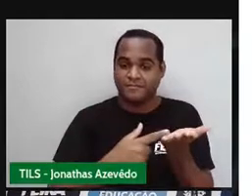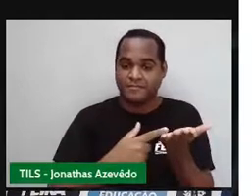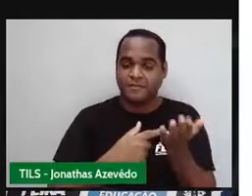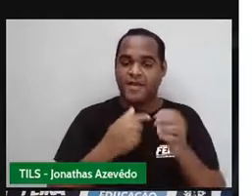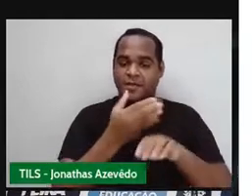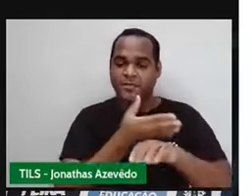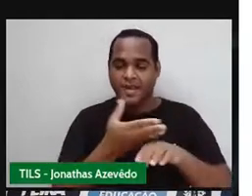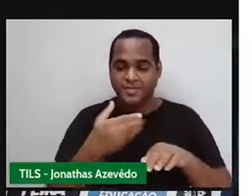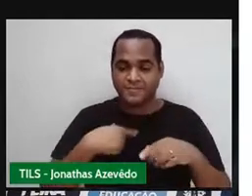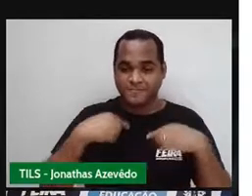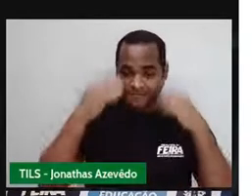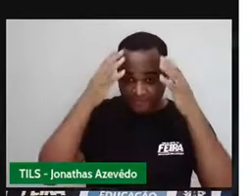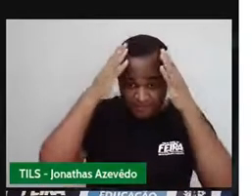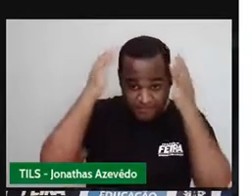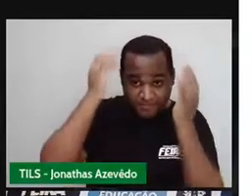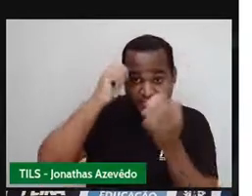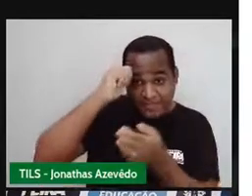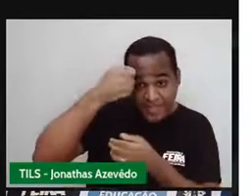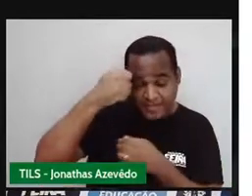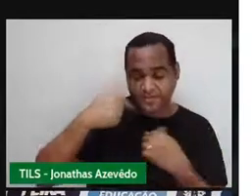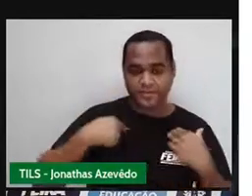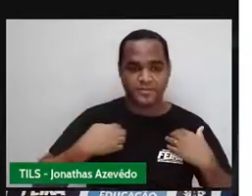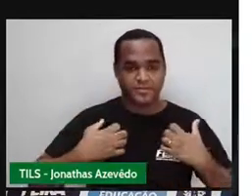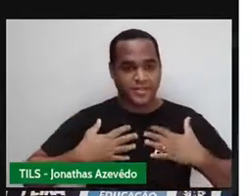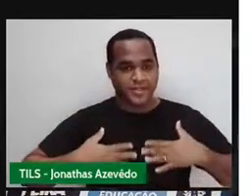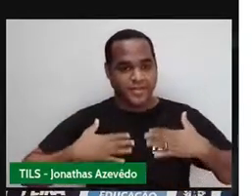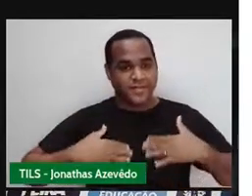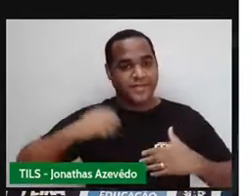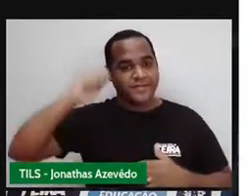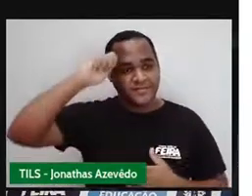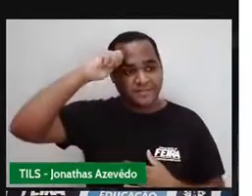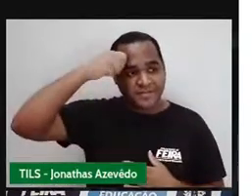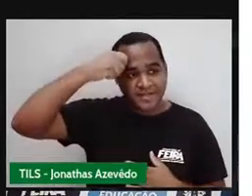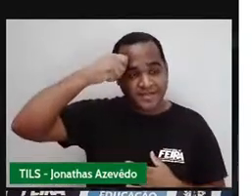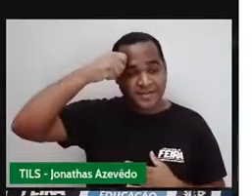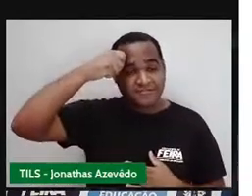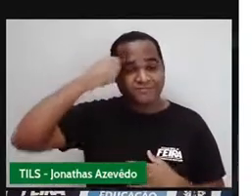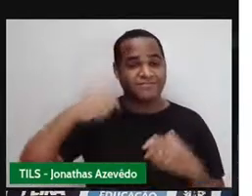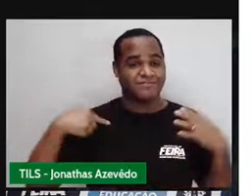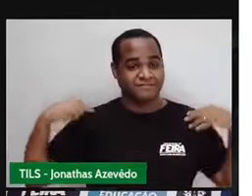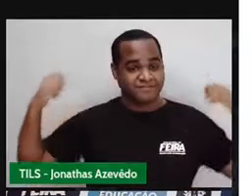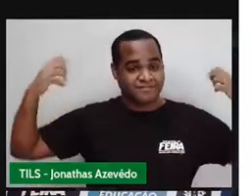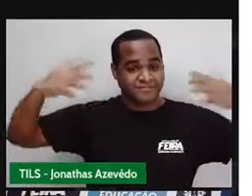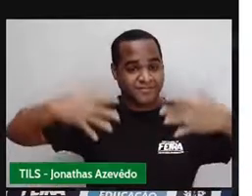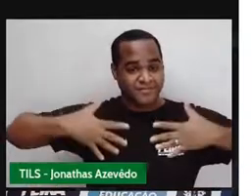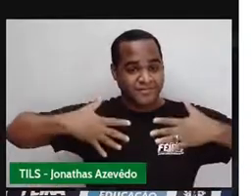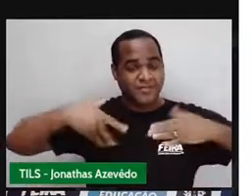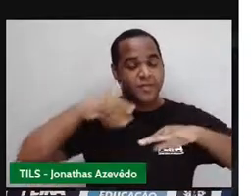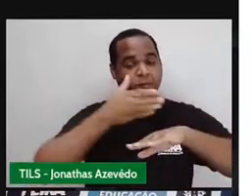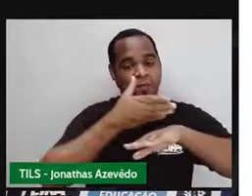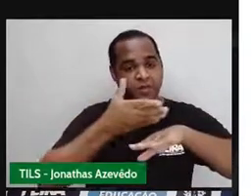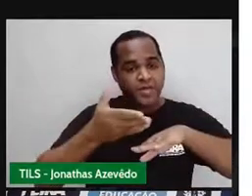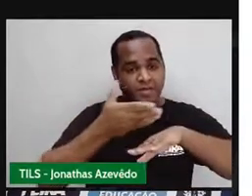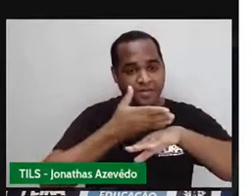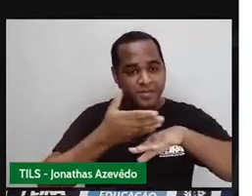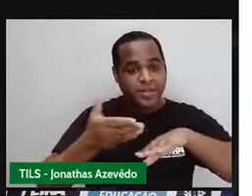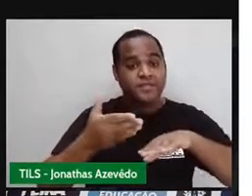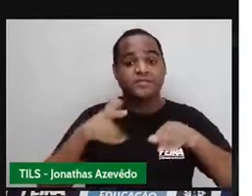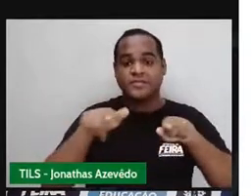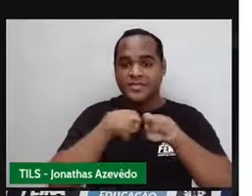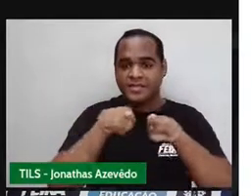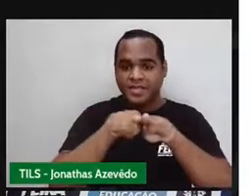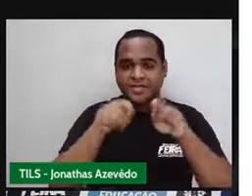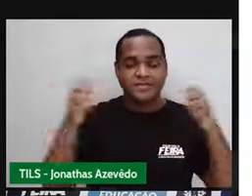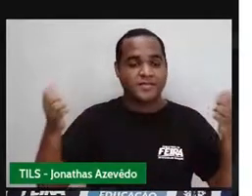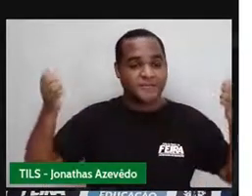branca Meu cabelo é preto tô vestindo aqui agora uma camisa preta ou cima o branco e atrás de mim